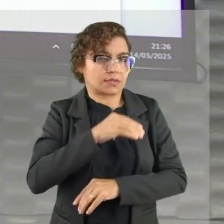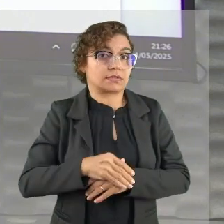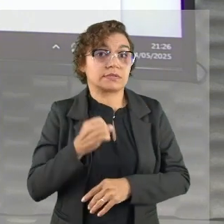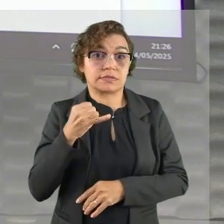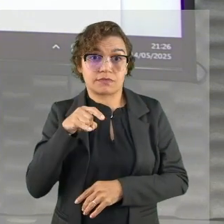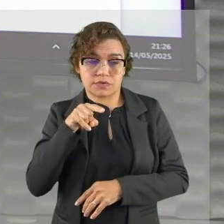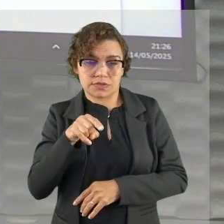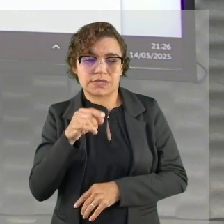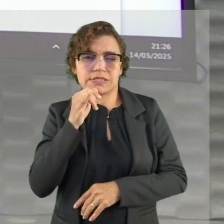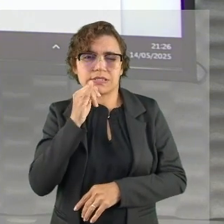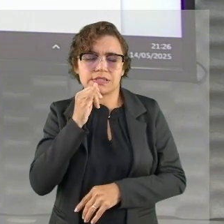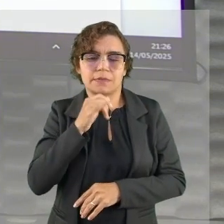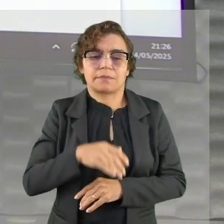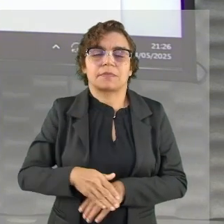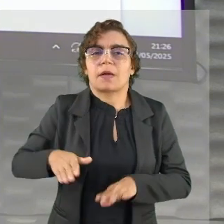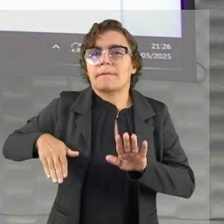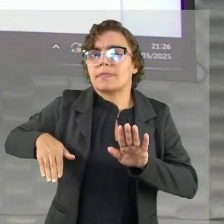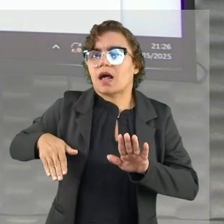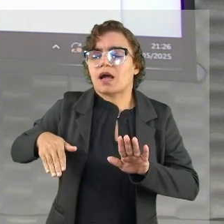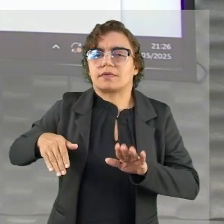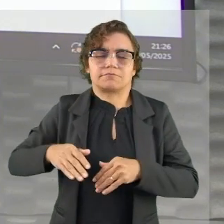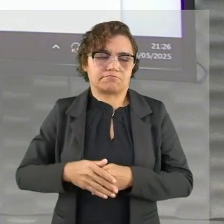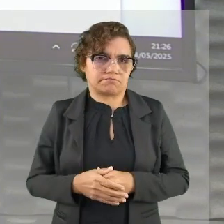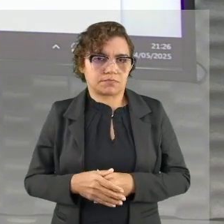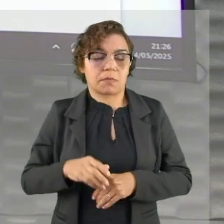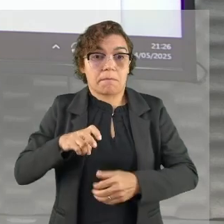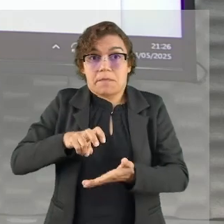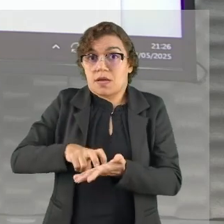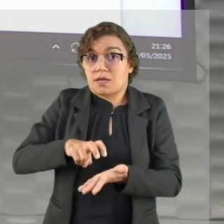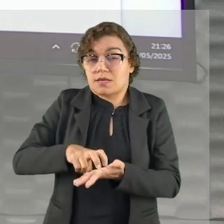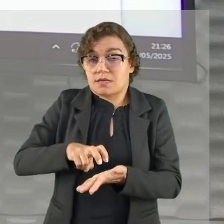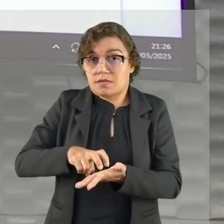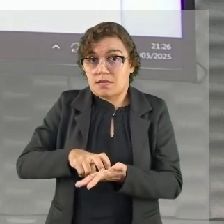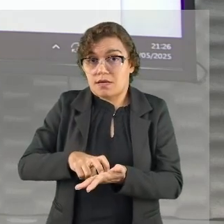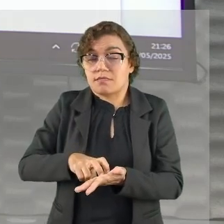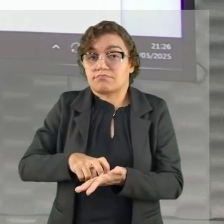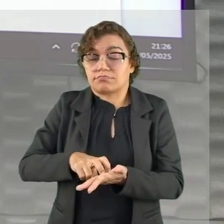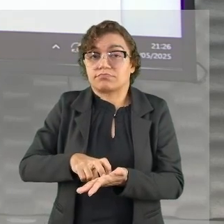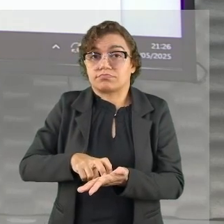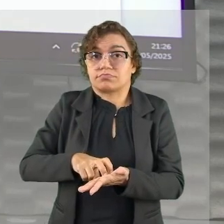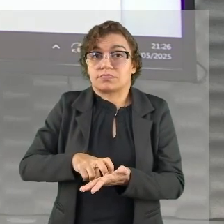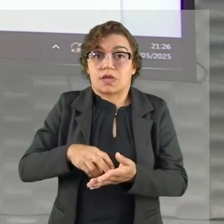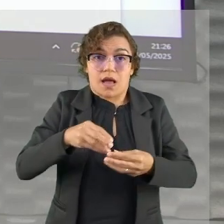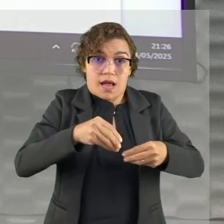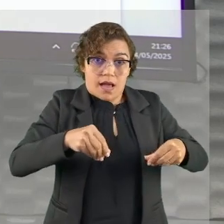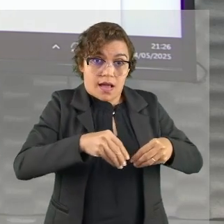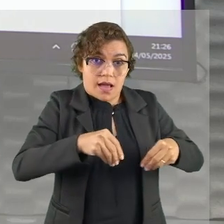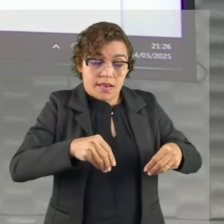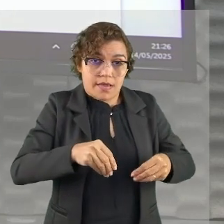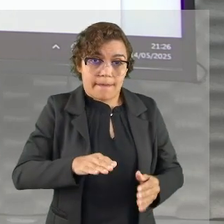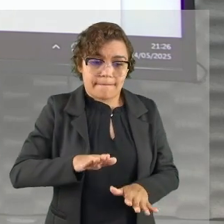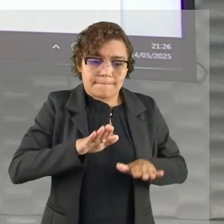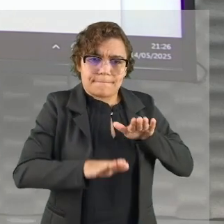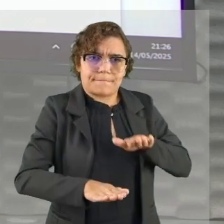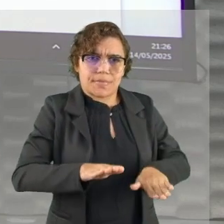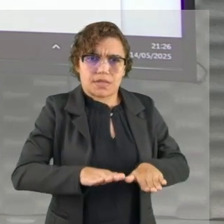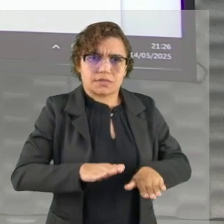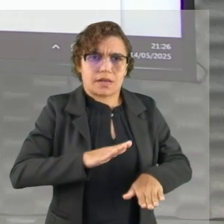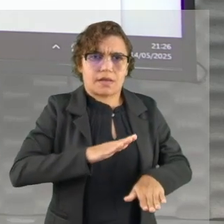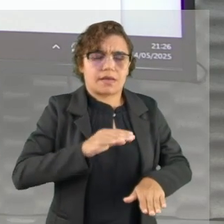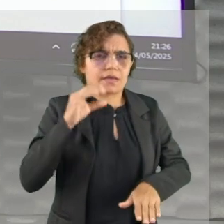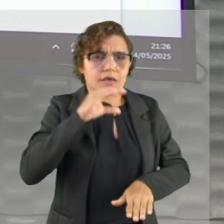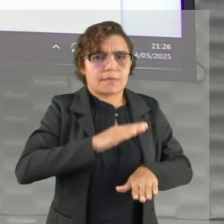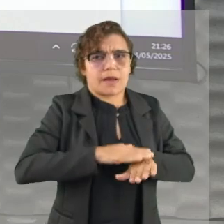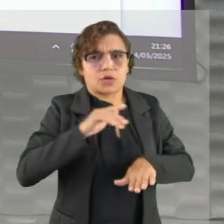você for tomar um banho na praia de manhã, a areia, quando você pisar, está mais quente do que a